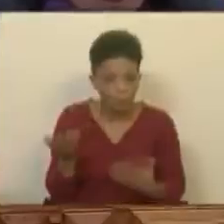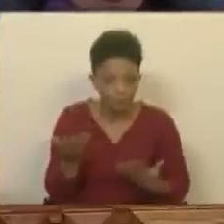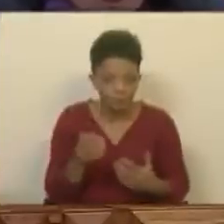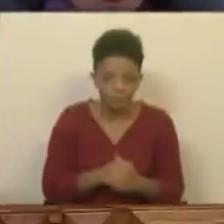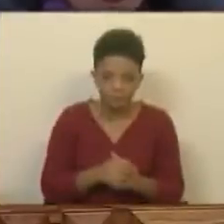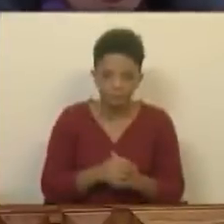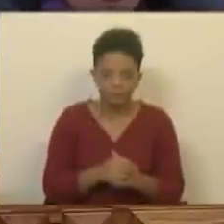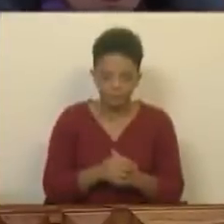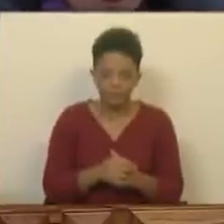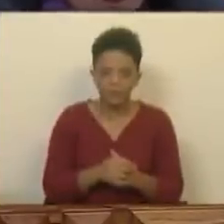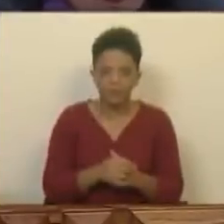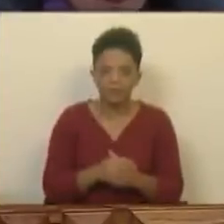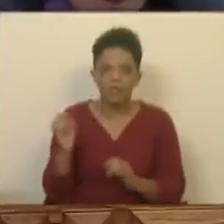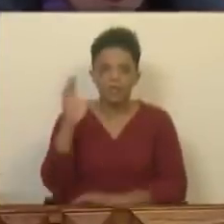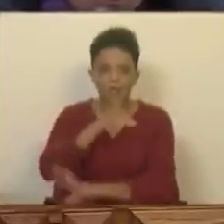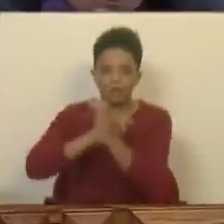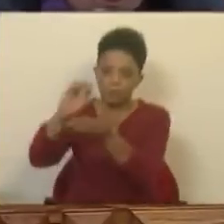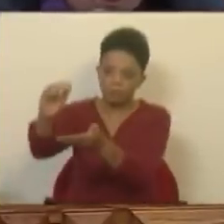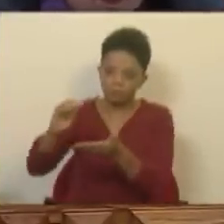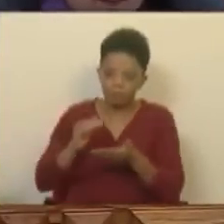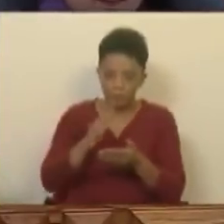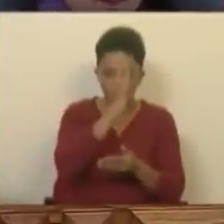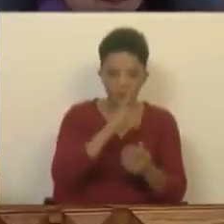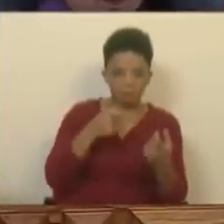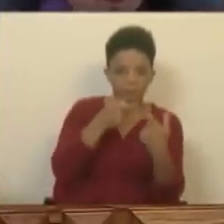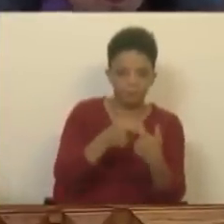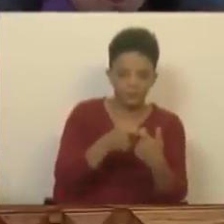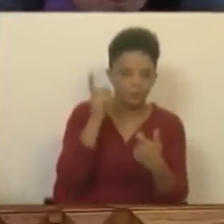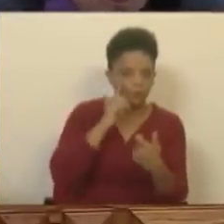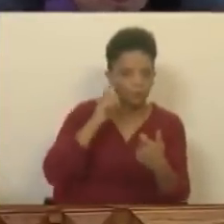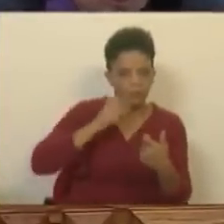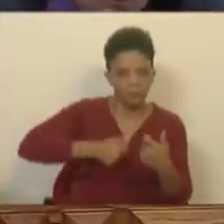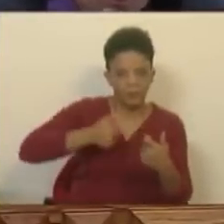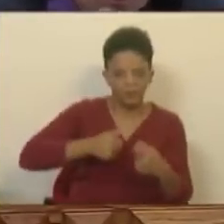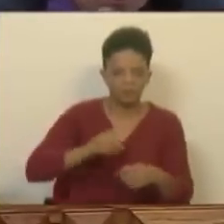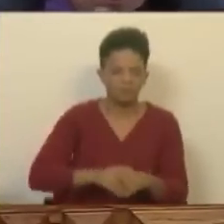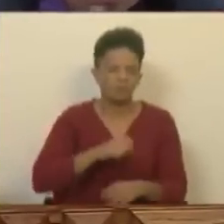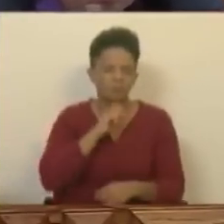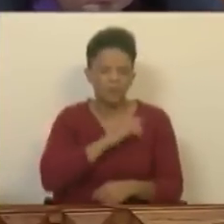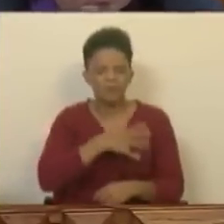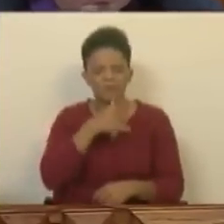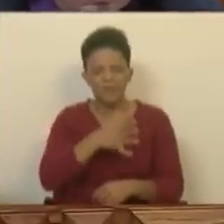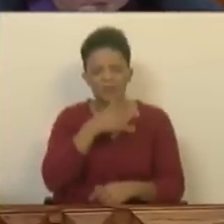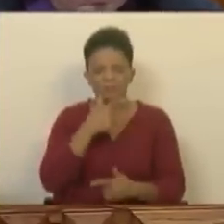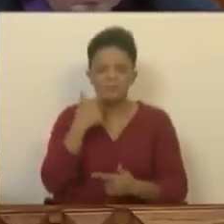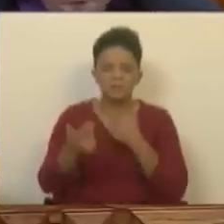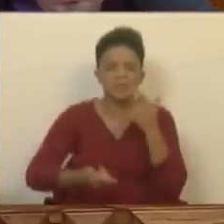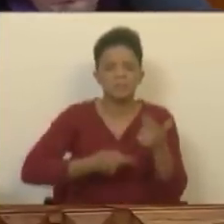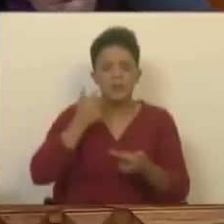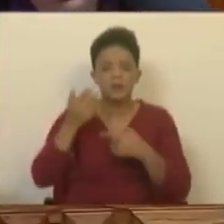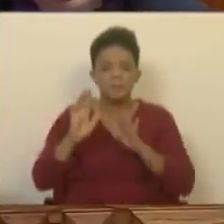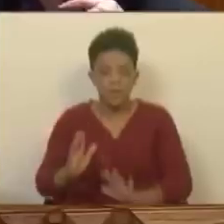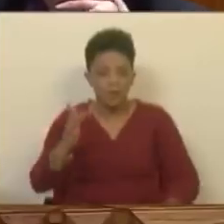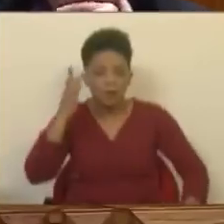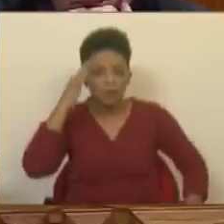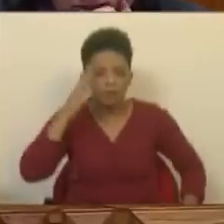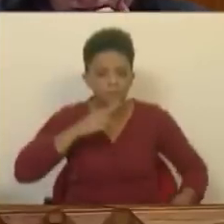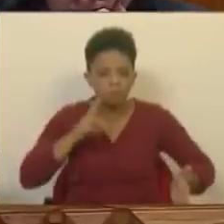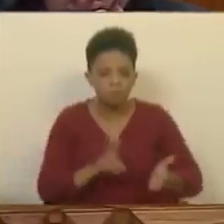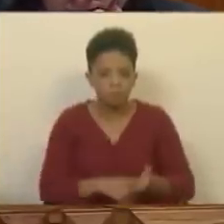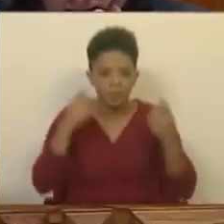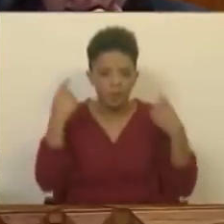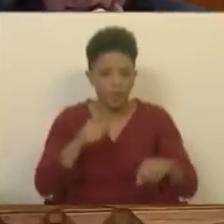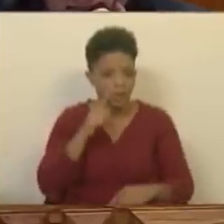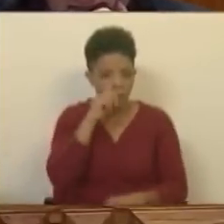de facta boa execução dos Fundos comunitários é fundamental digam quiserem nos números não mentem o